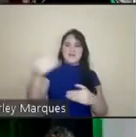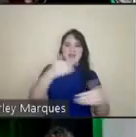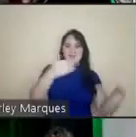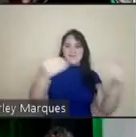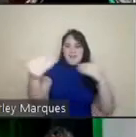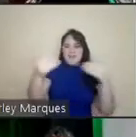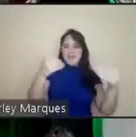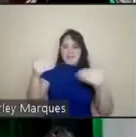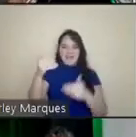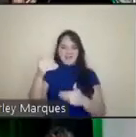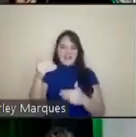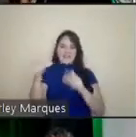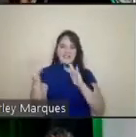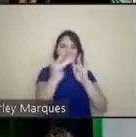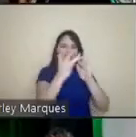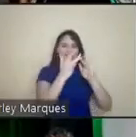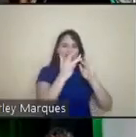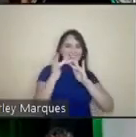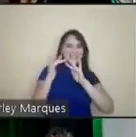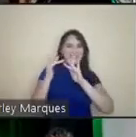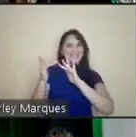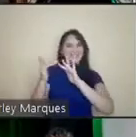Aí.